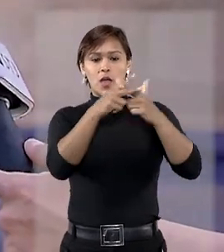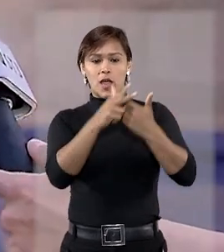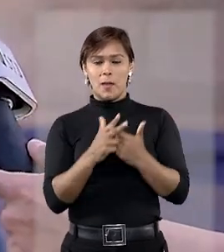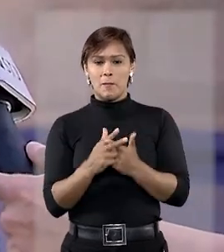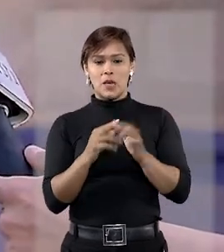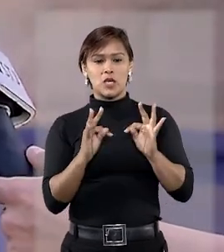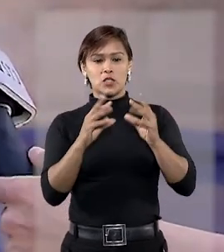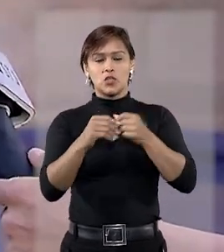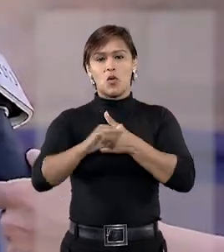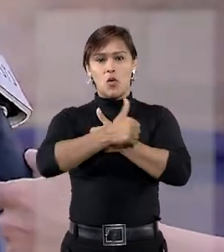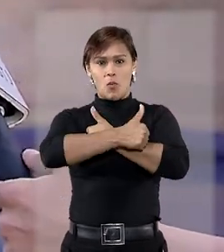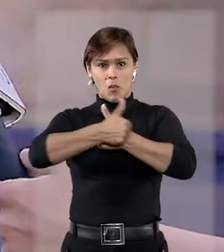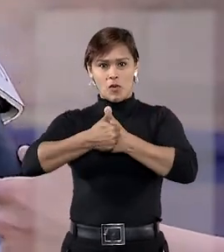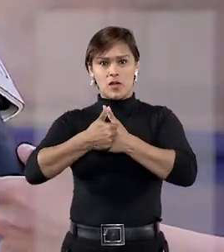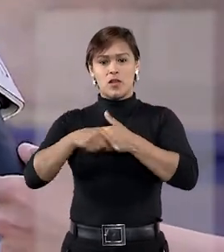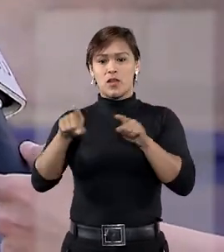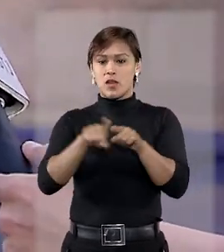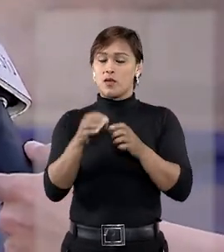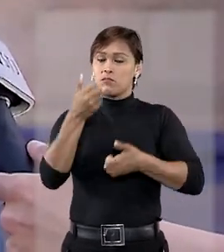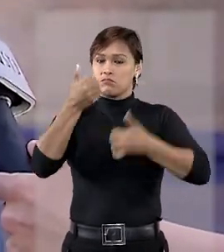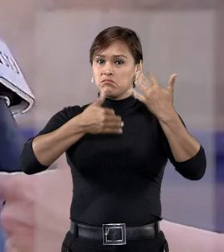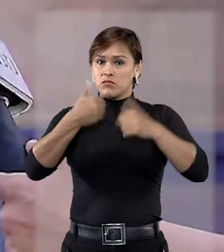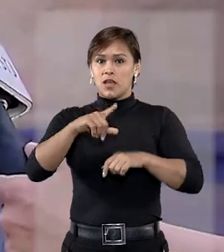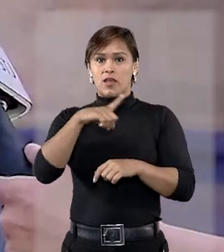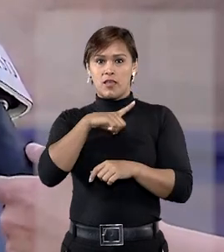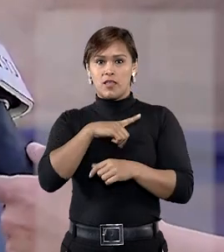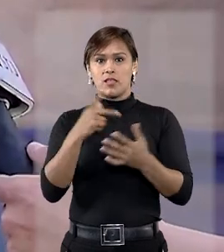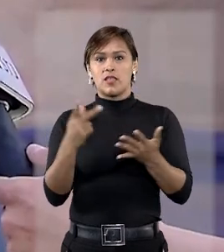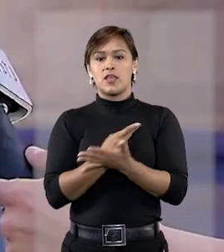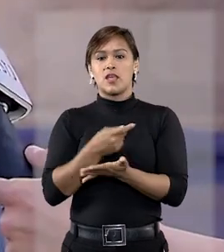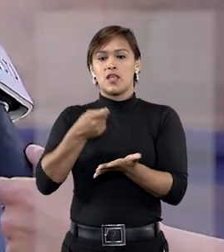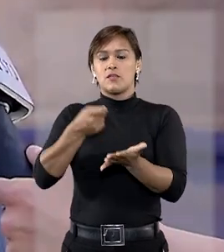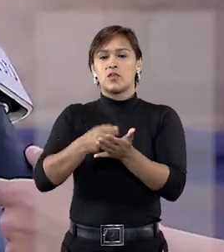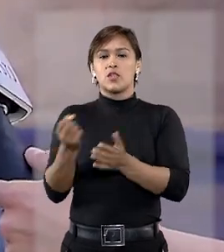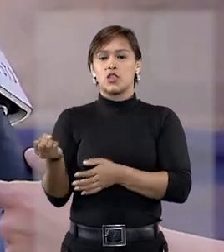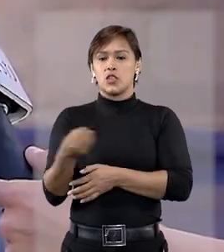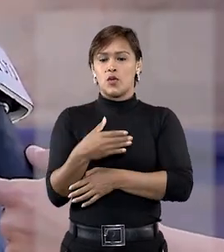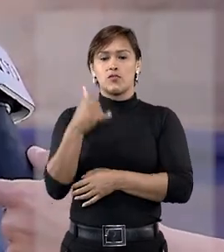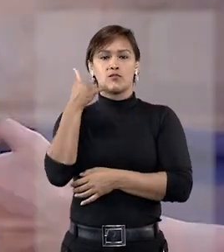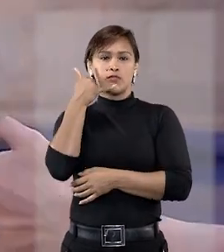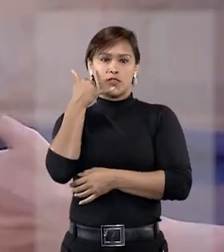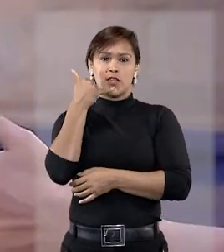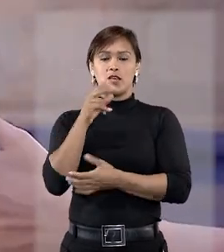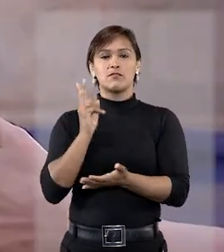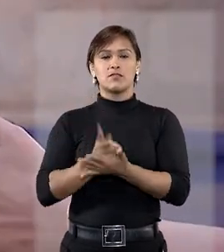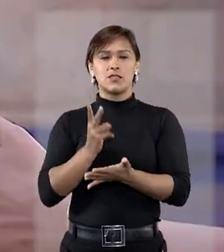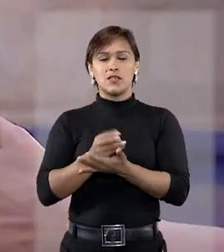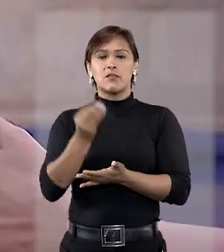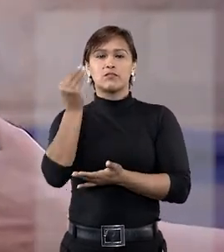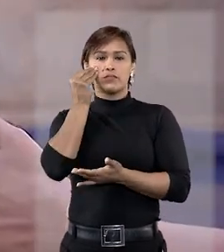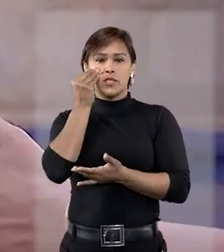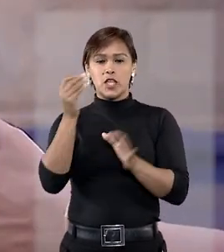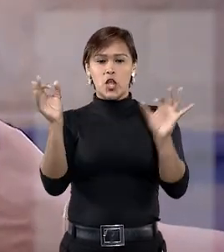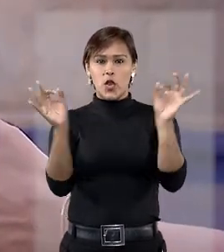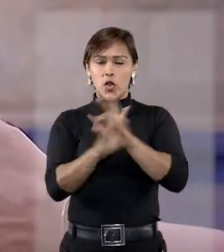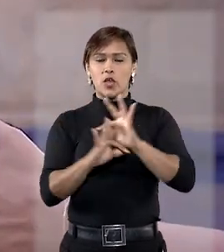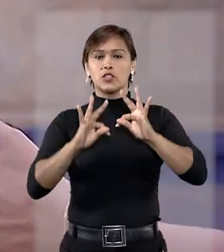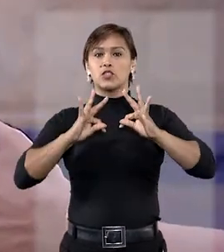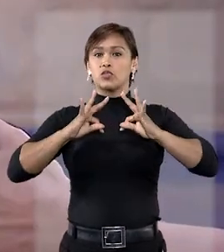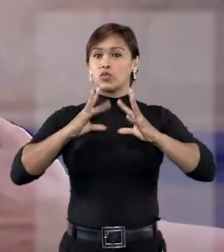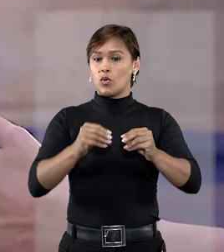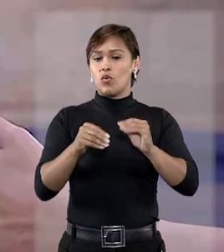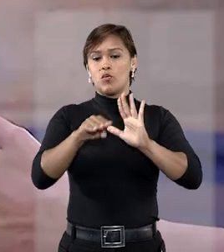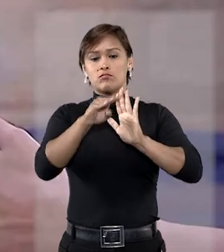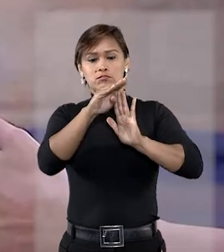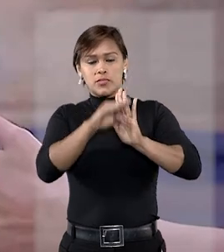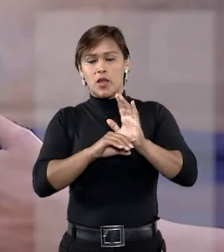o dano moral que eu aleguei ter e ainda me deu um celular novo. A gente sempre deve tentar esgotar